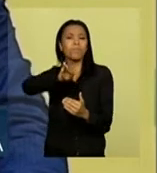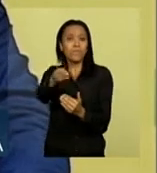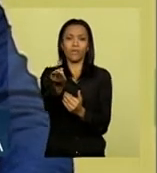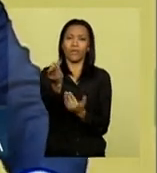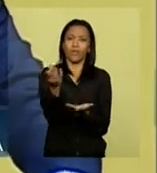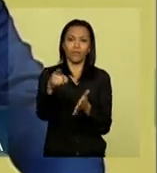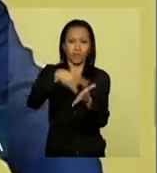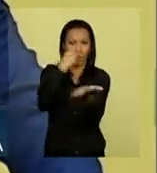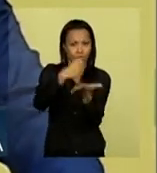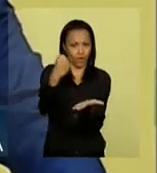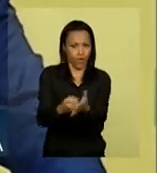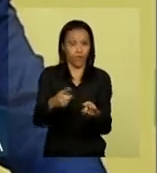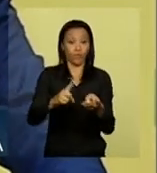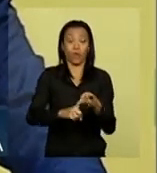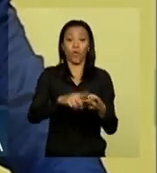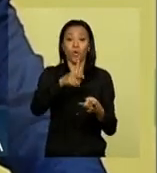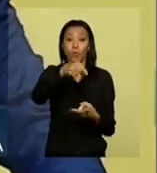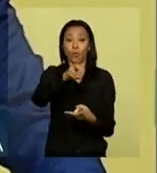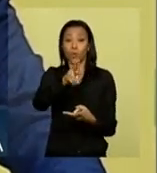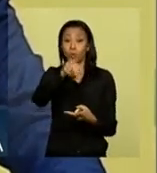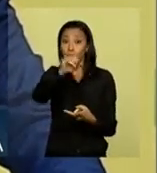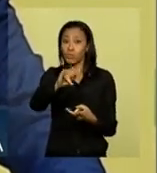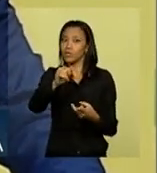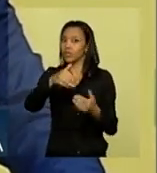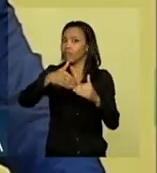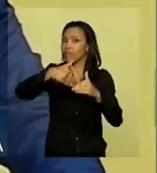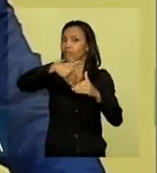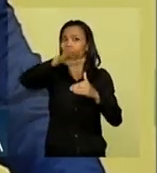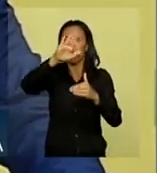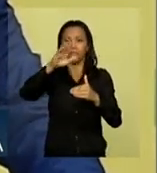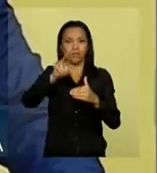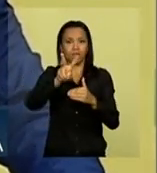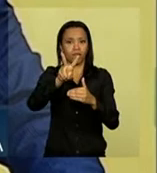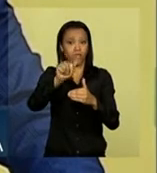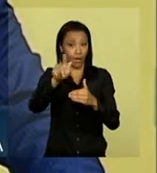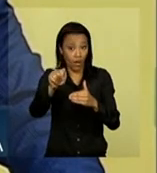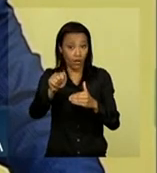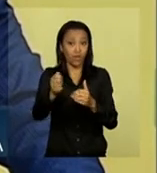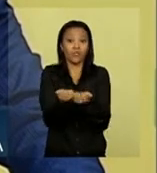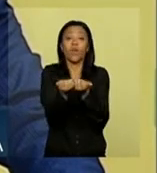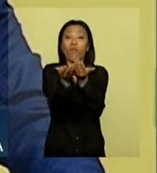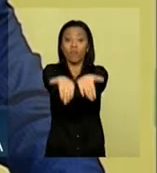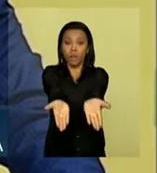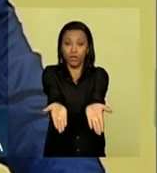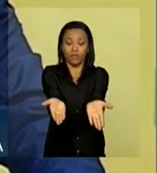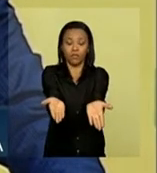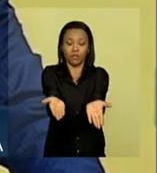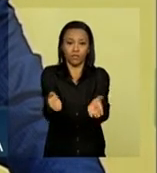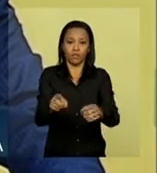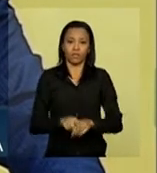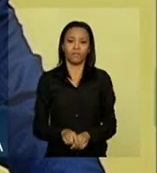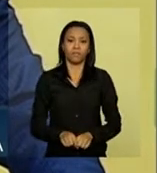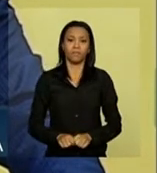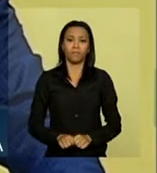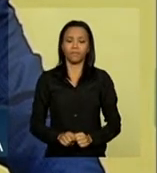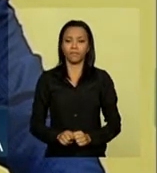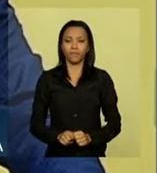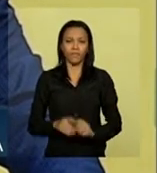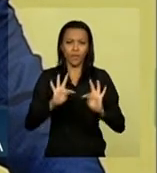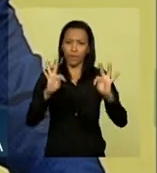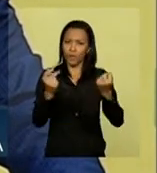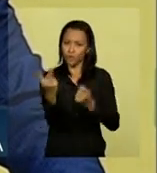o ProUni tem um milhão e duzentos mil contratos vagas ofertadas subsidiada